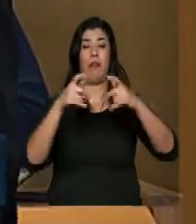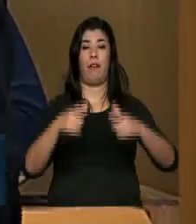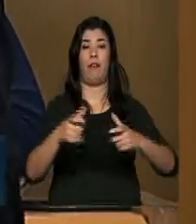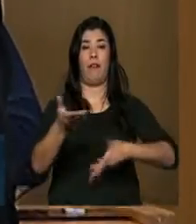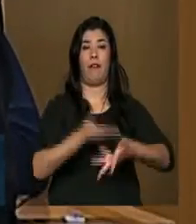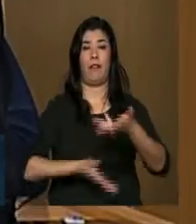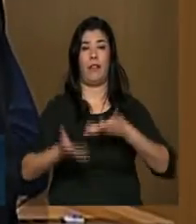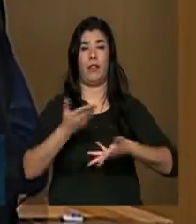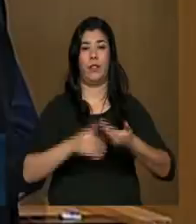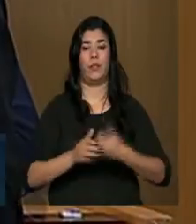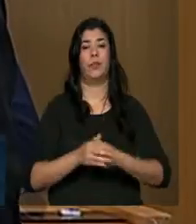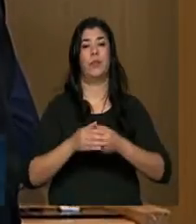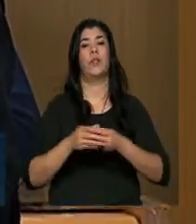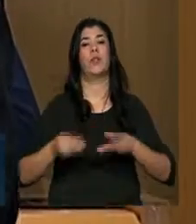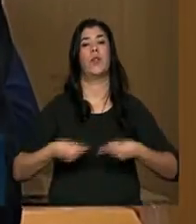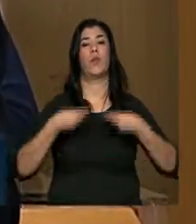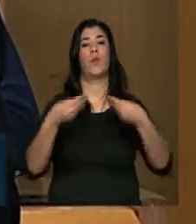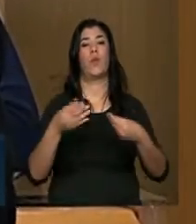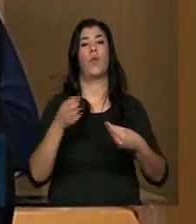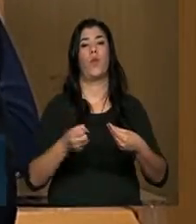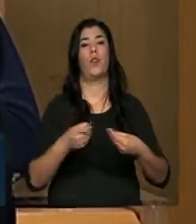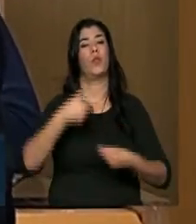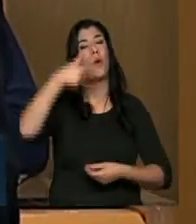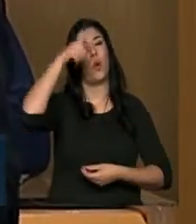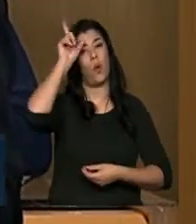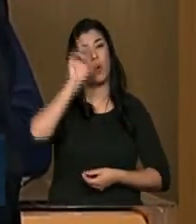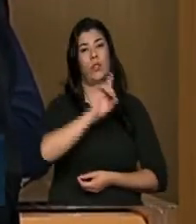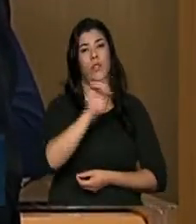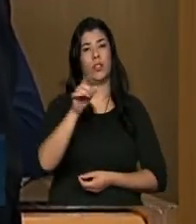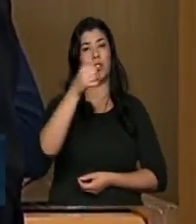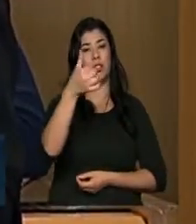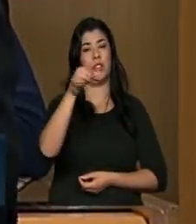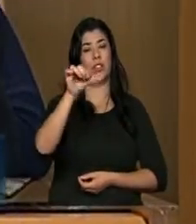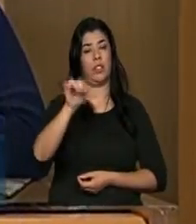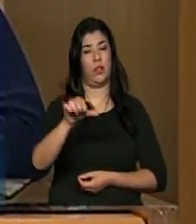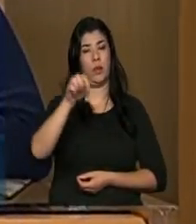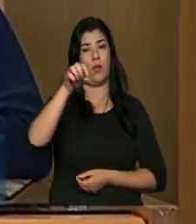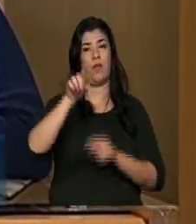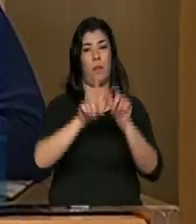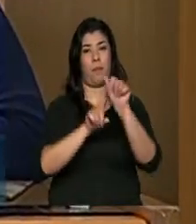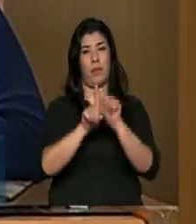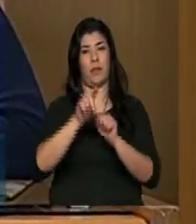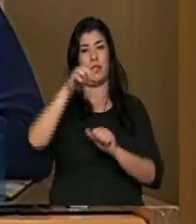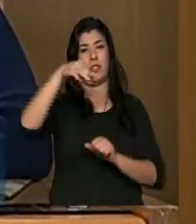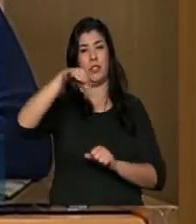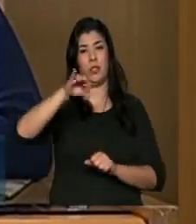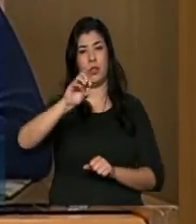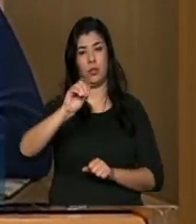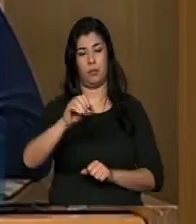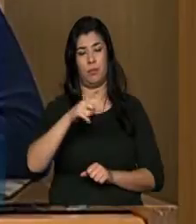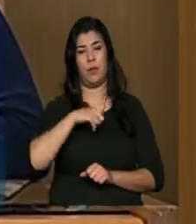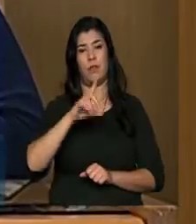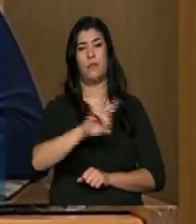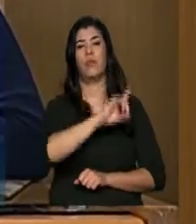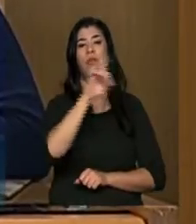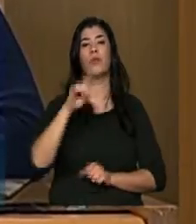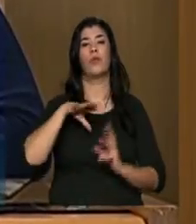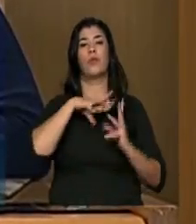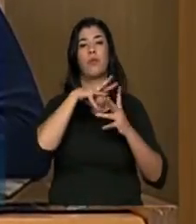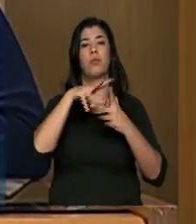Dia Mundial de Doação foi ontem, dia 19 de maio. E eu quero render homenagens aqui,